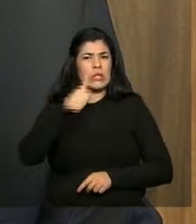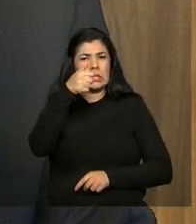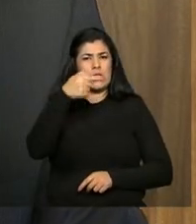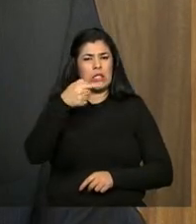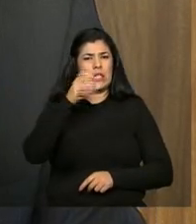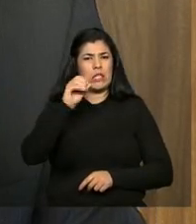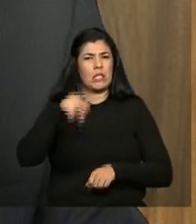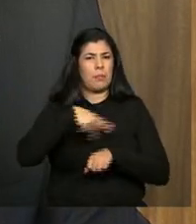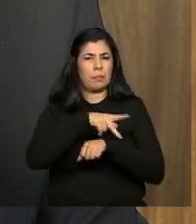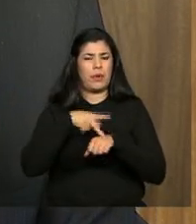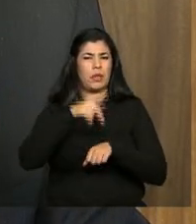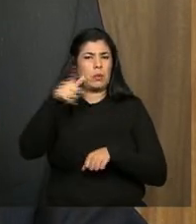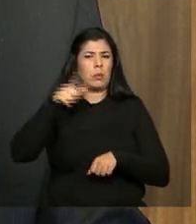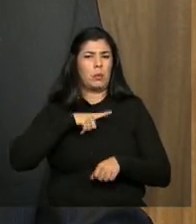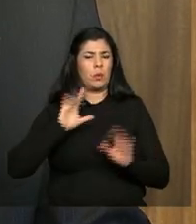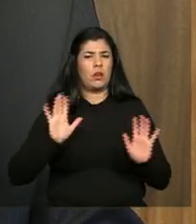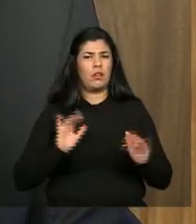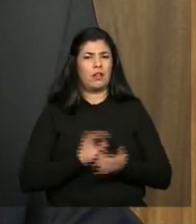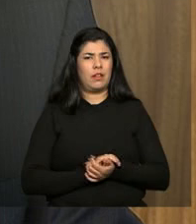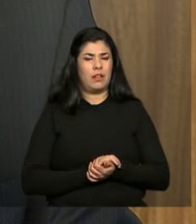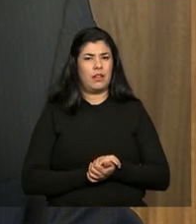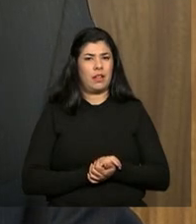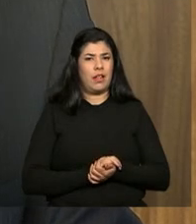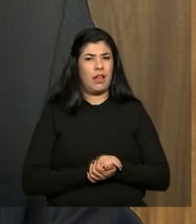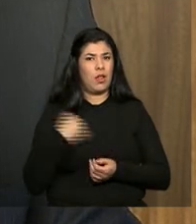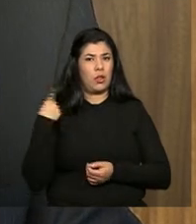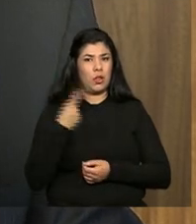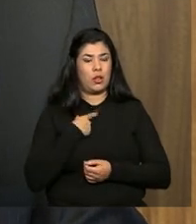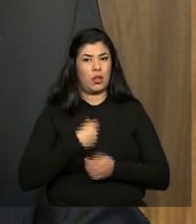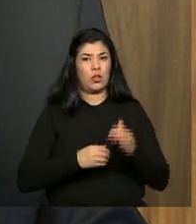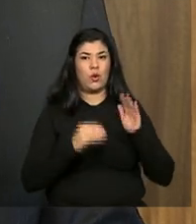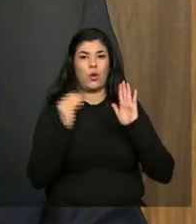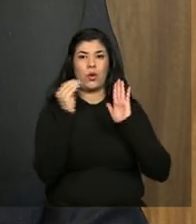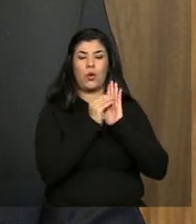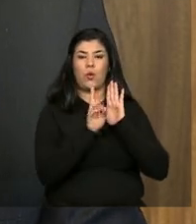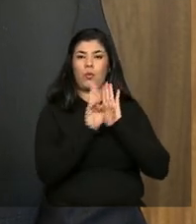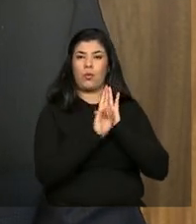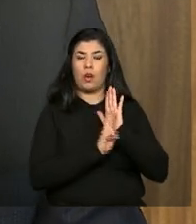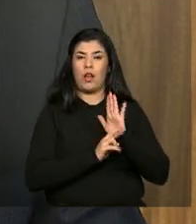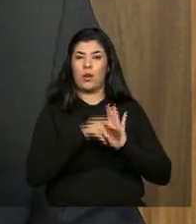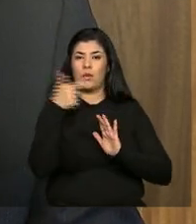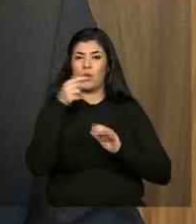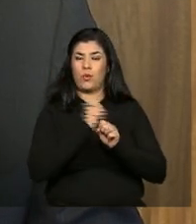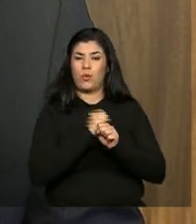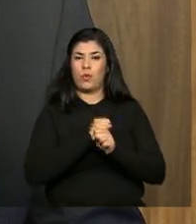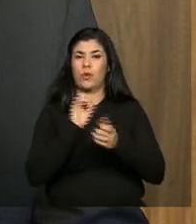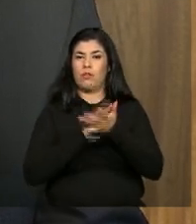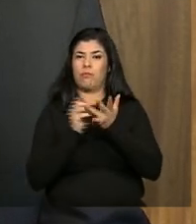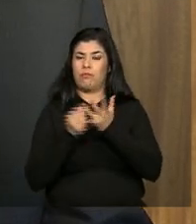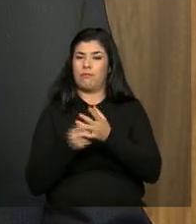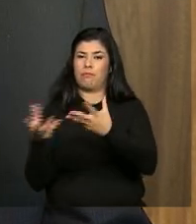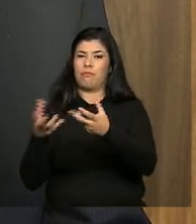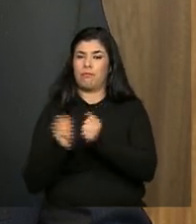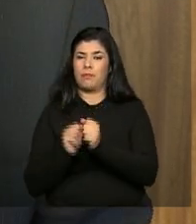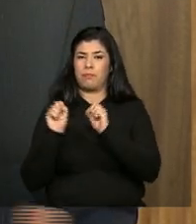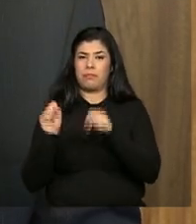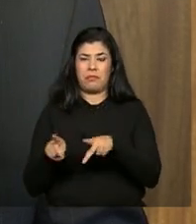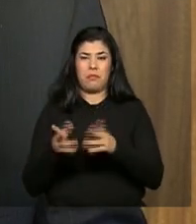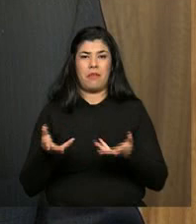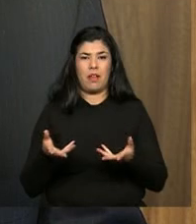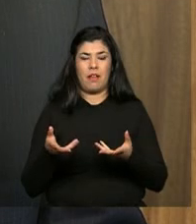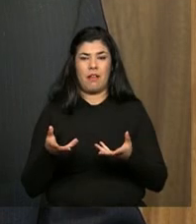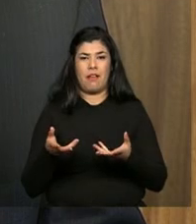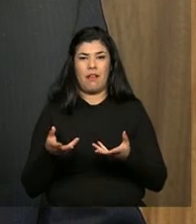lá dois anos de casamento no mínimo para poder ter o direito e algumas outras condicionantes Então as medidas o seguro-defeso